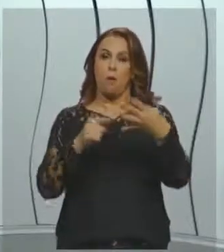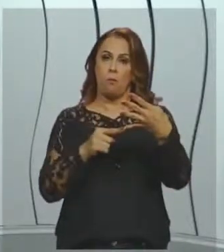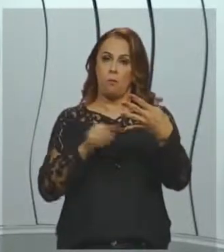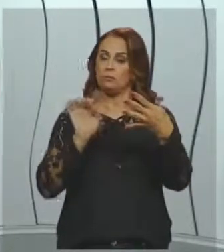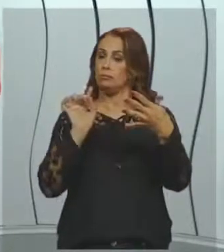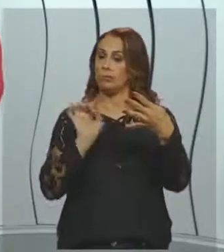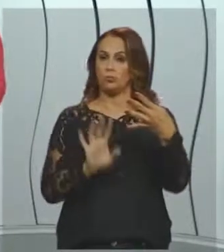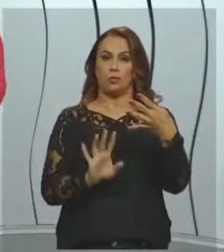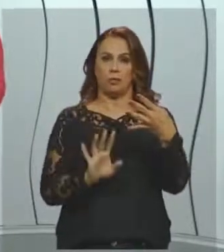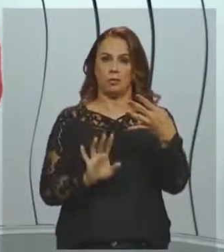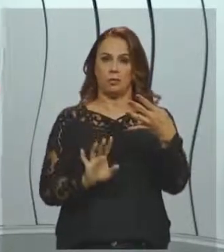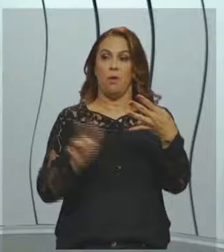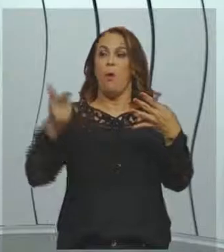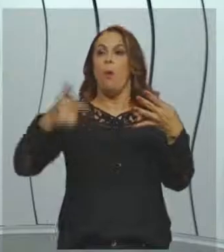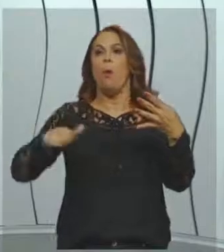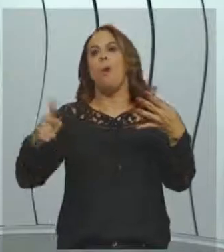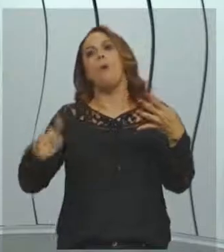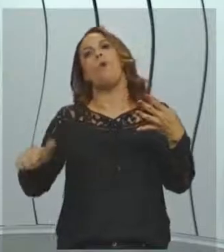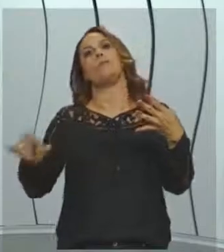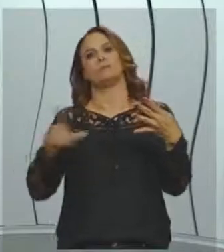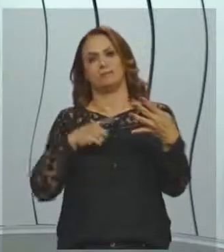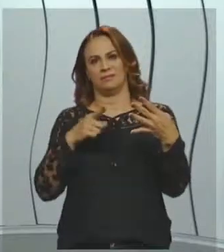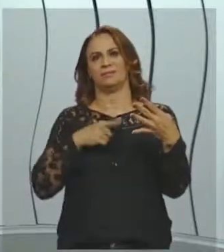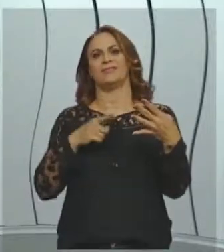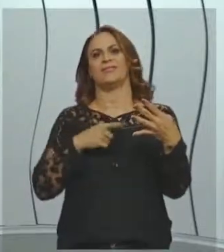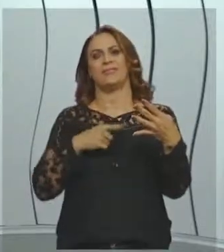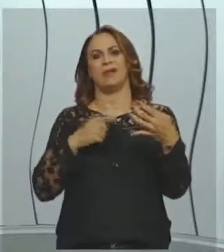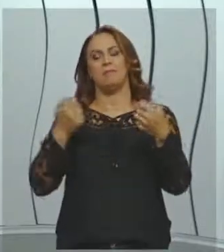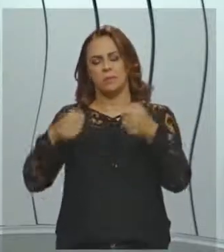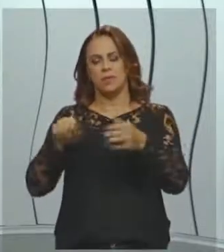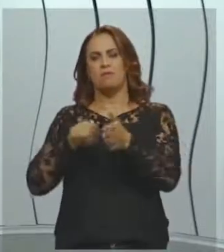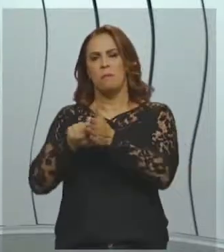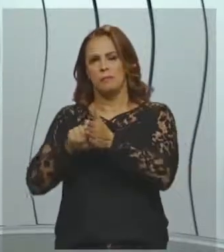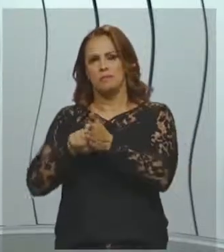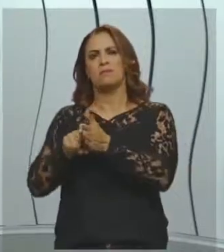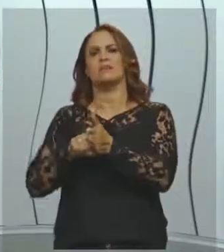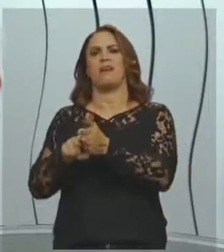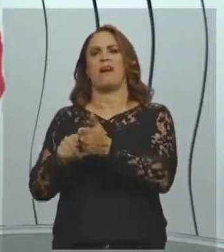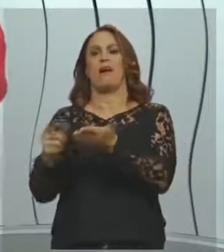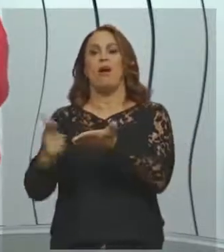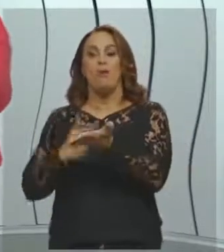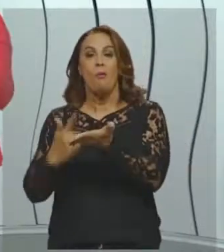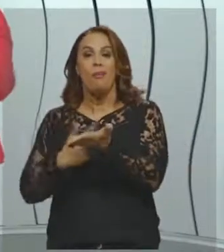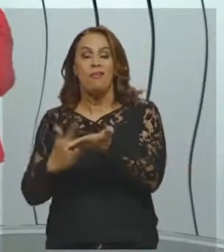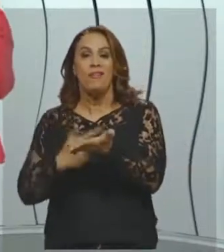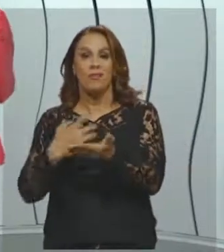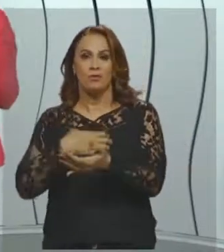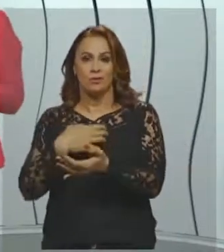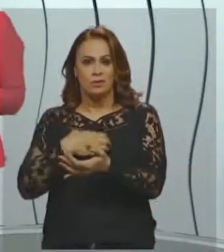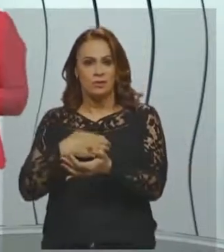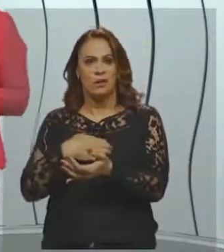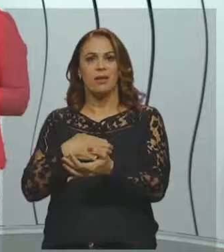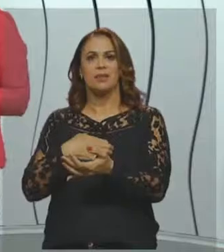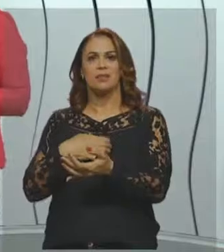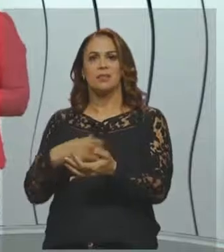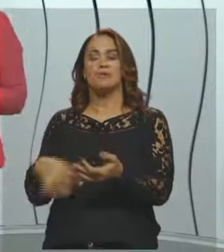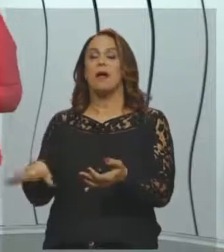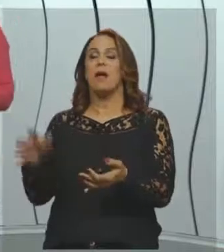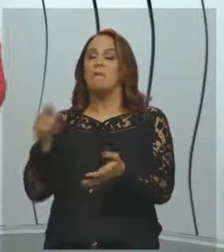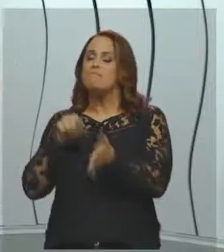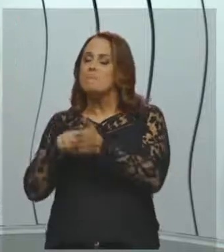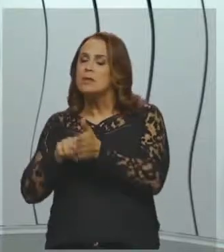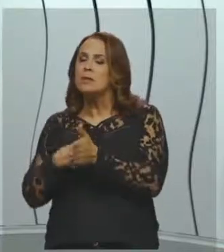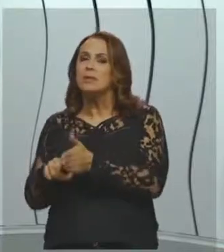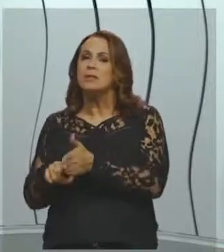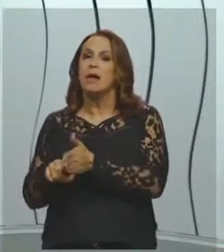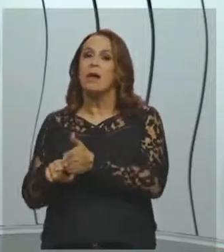nós vamos dar o foco nessas 4. Mas você pode aí pegar seus livros de ciências e pesquisar outras doenças causadas por